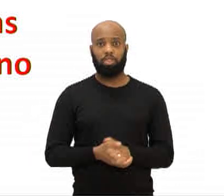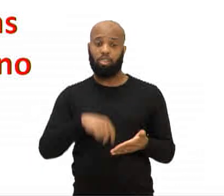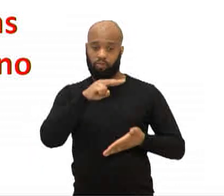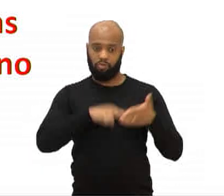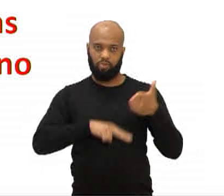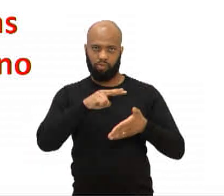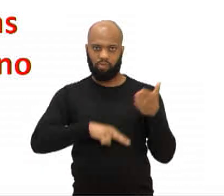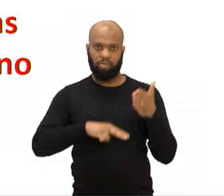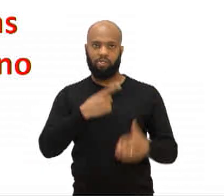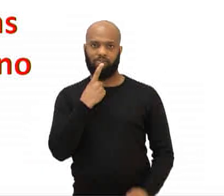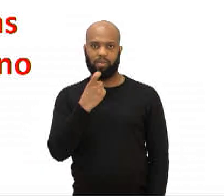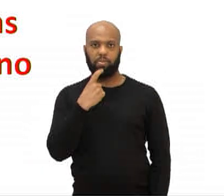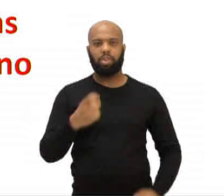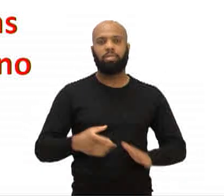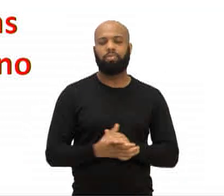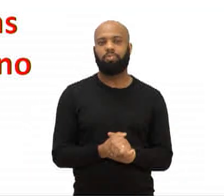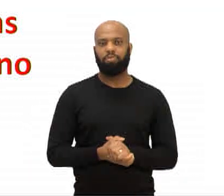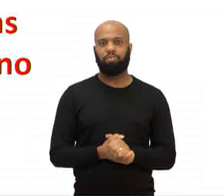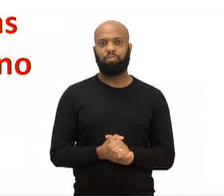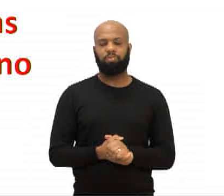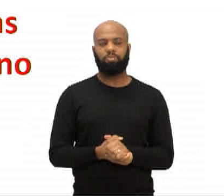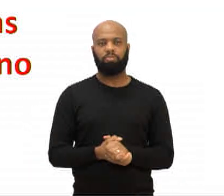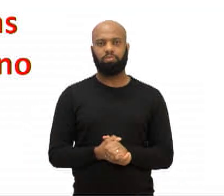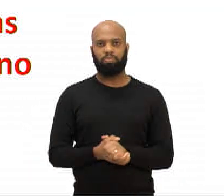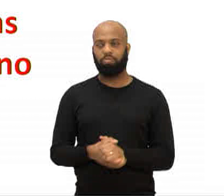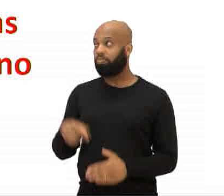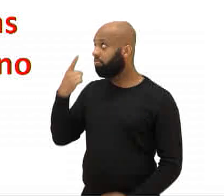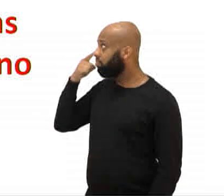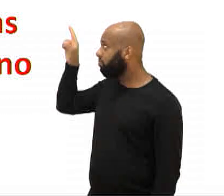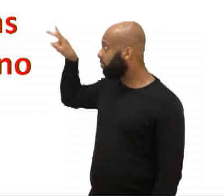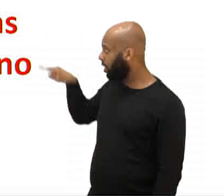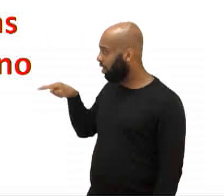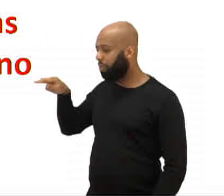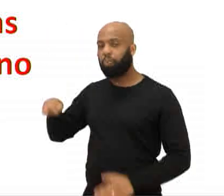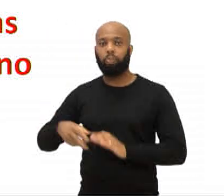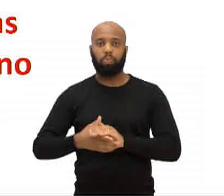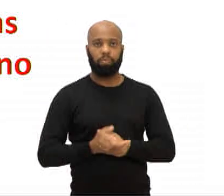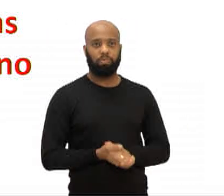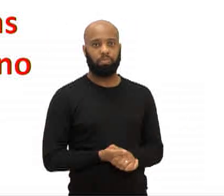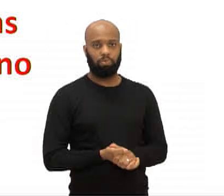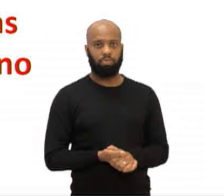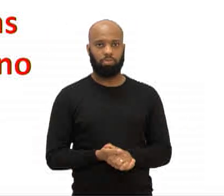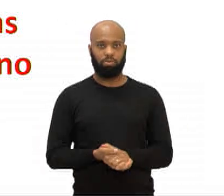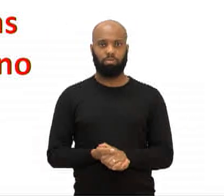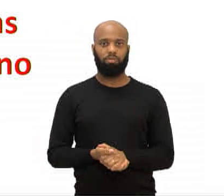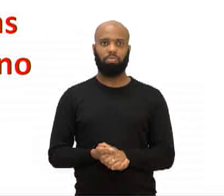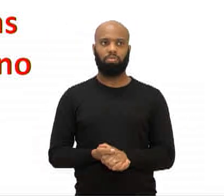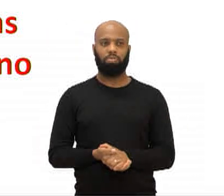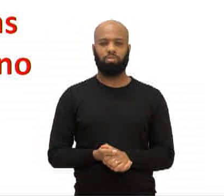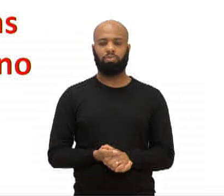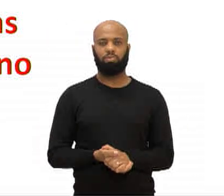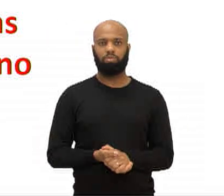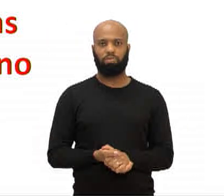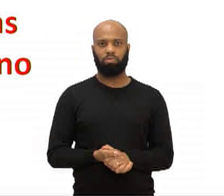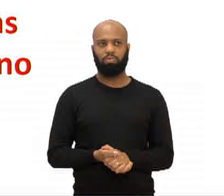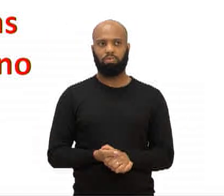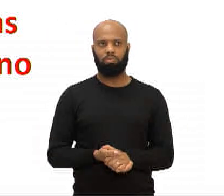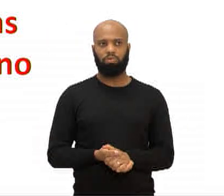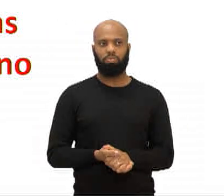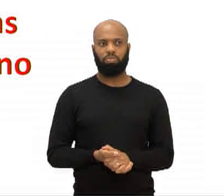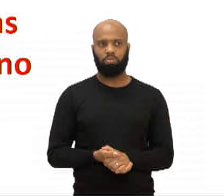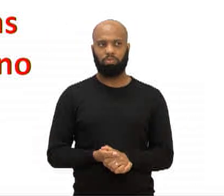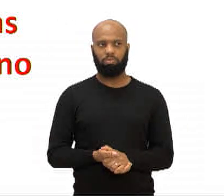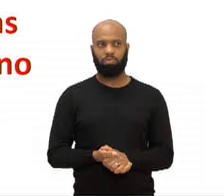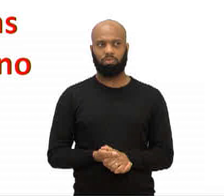pessoa poderia estar sentindo-se bonita, ou sentindo-se feliz, animada, ou também tem que ver com